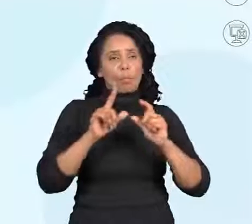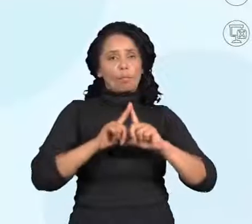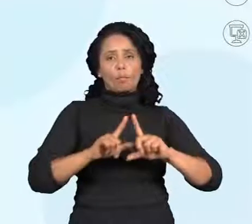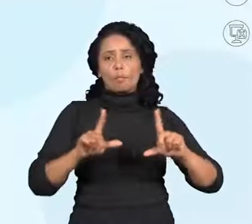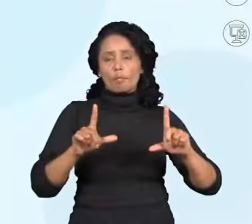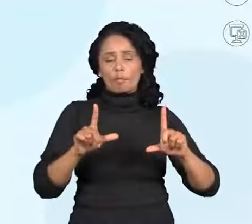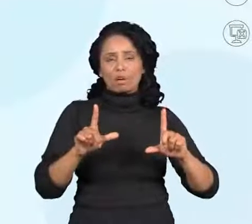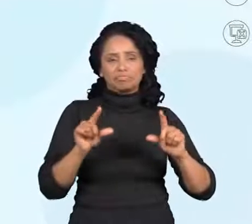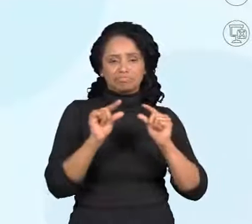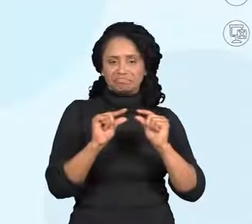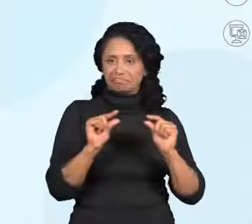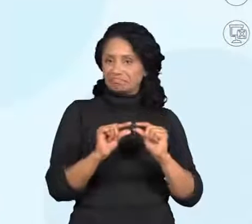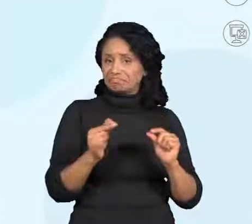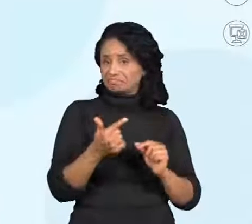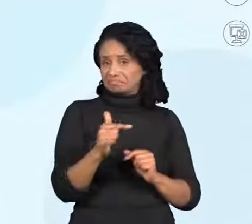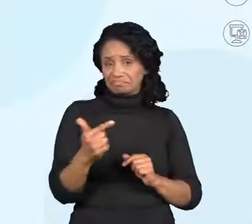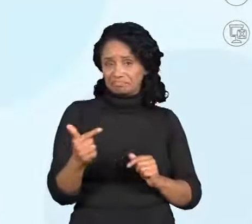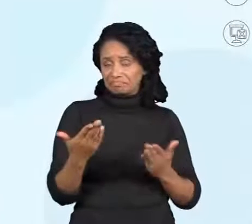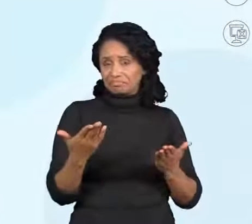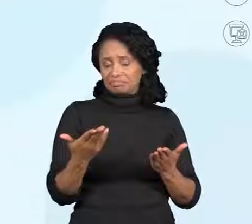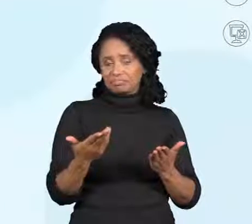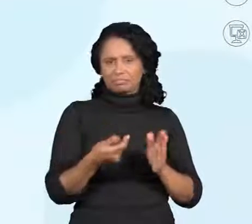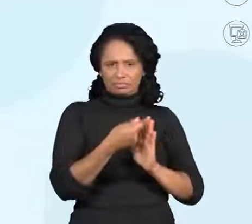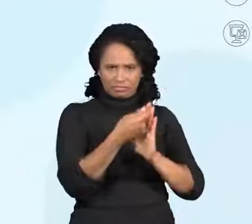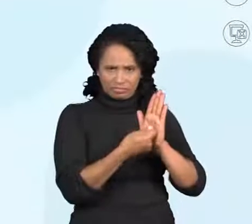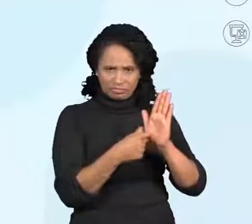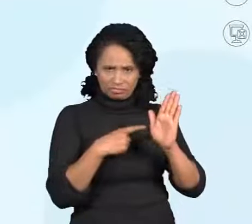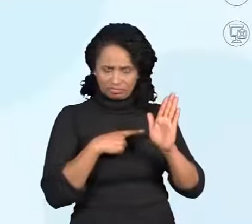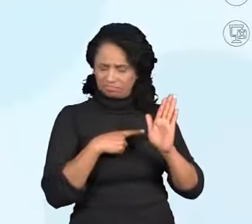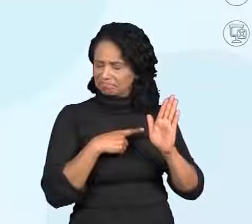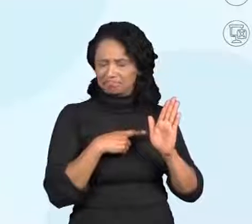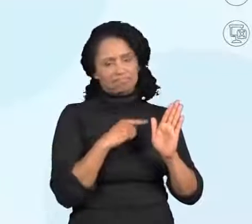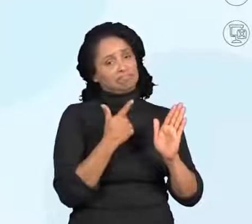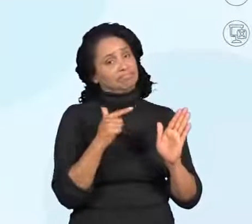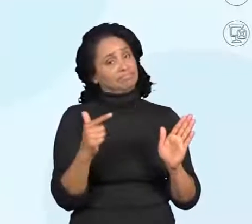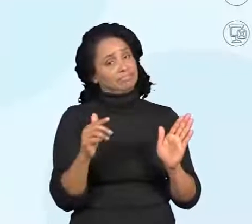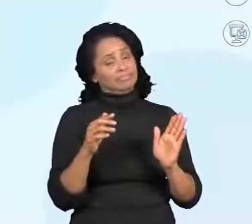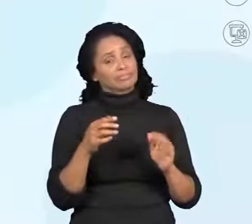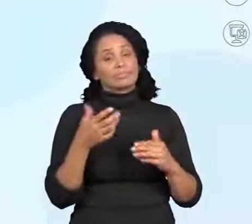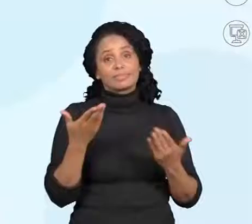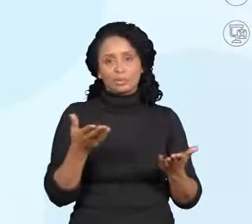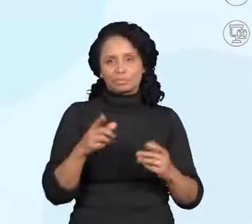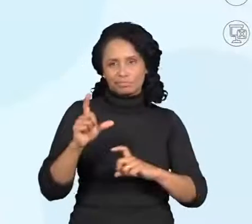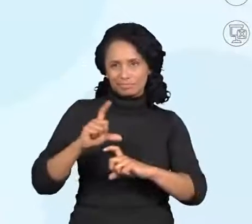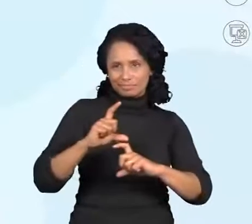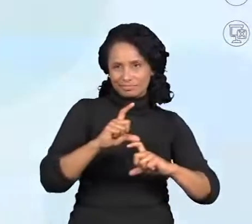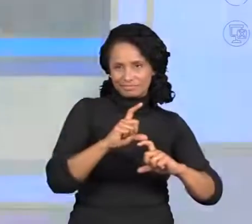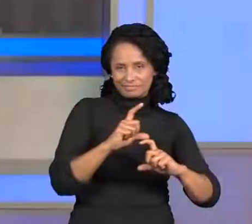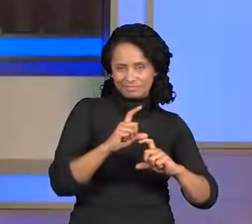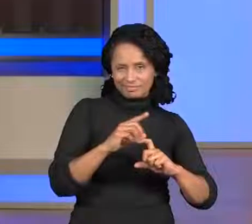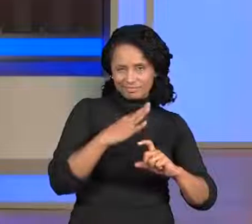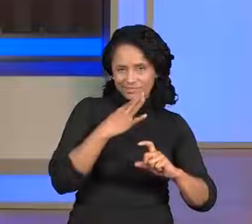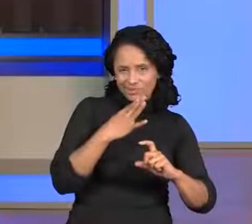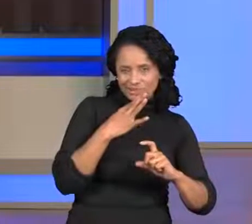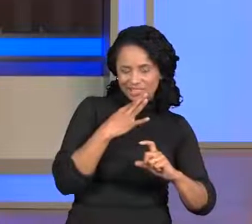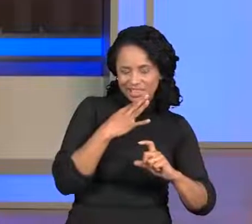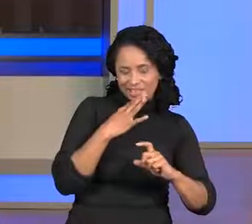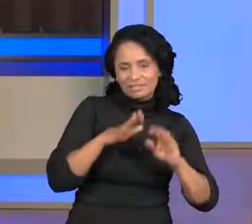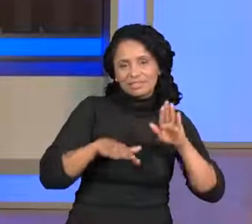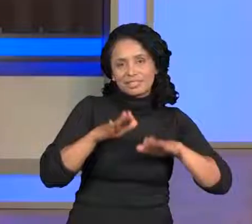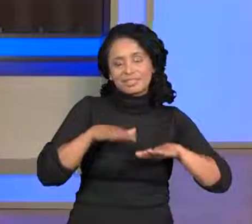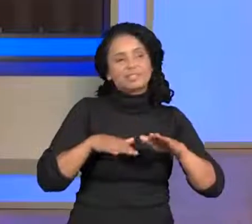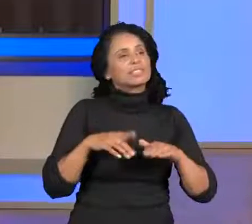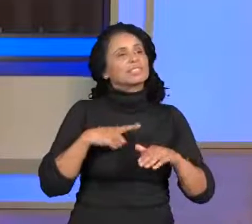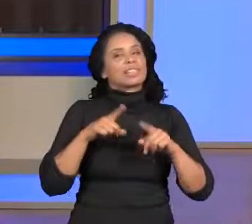história em quadrinho precisa de texto. E história em quadrinho, quem tiver oportunidade, pode ir em livrarias aí maiores, vocês